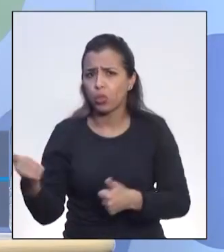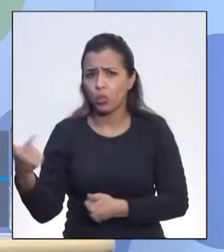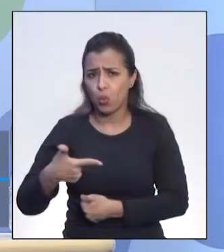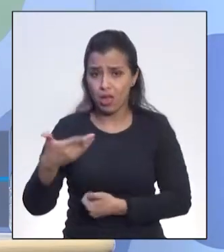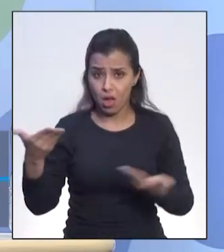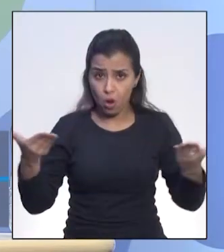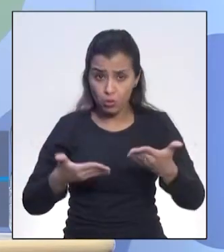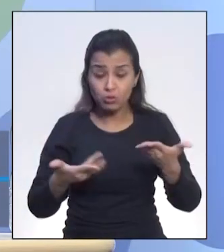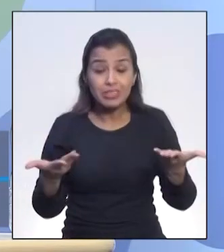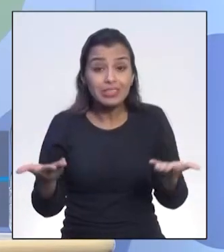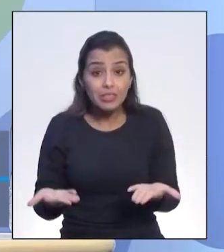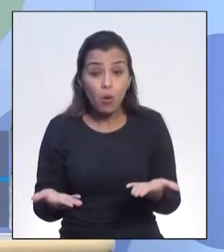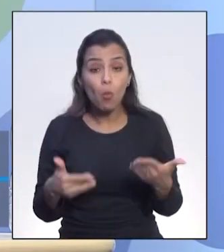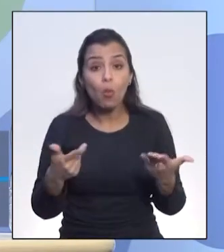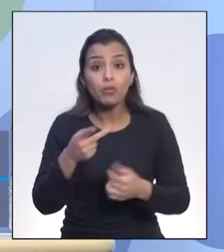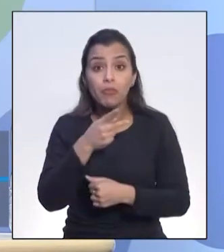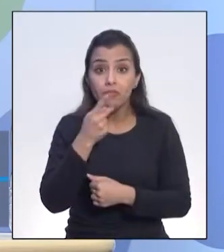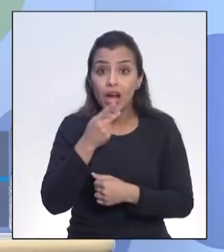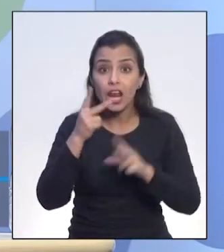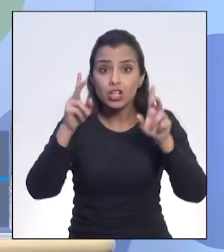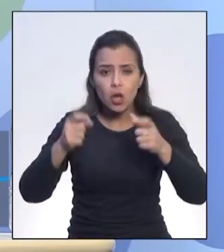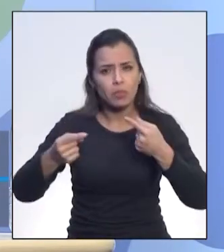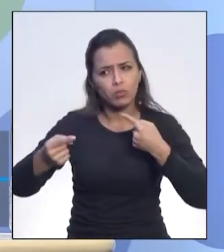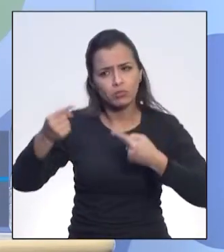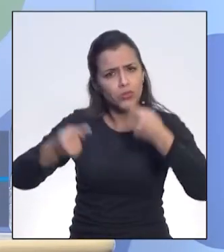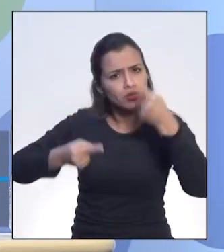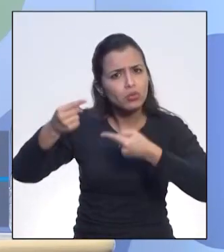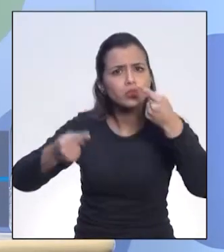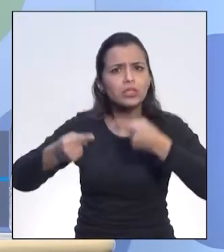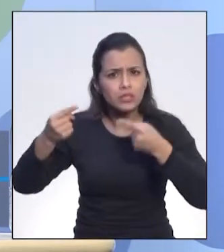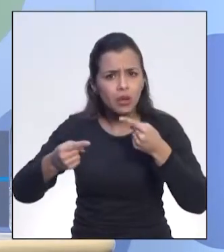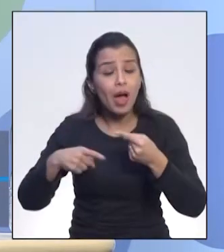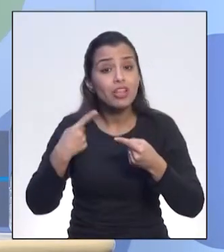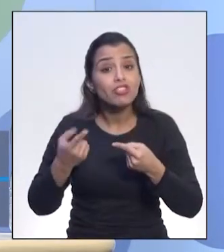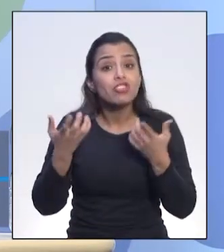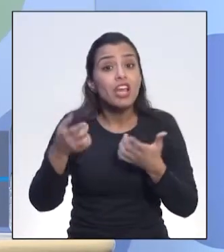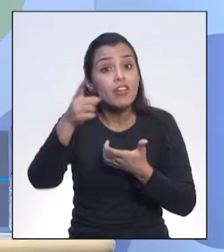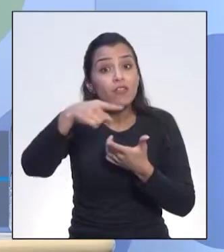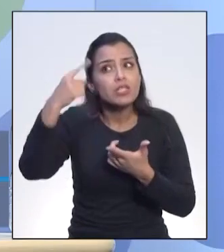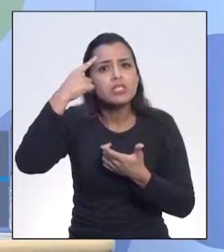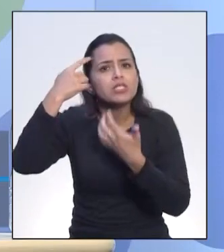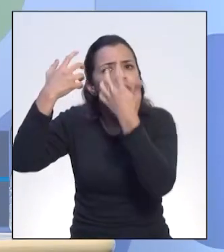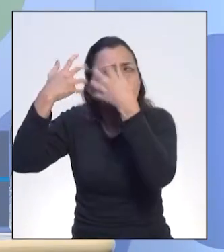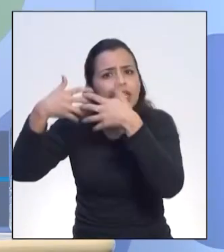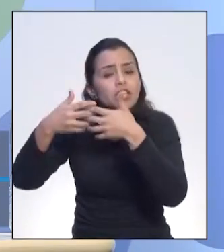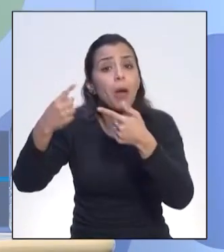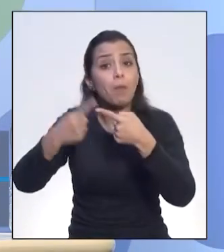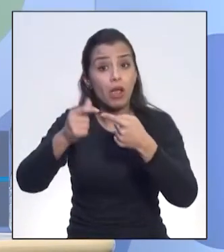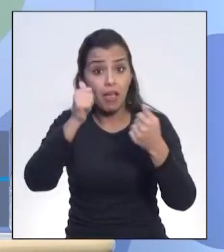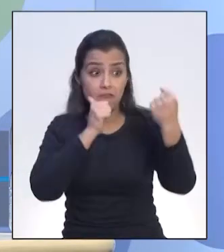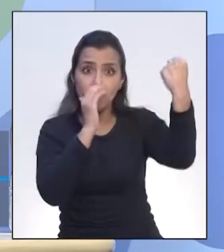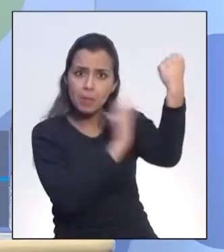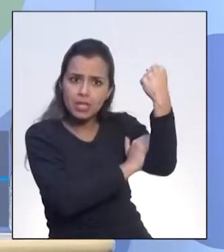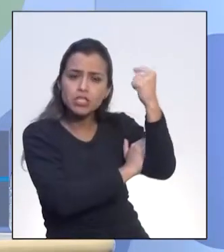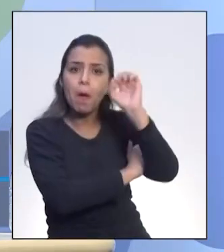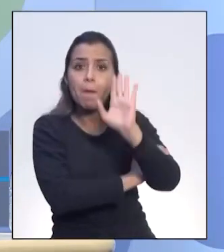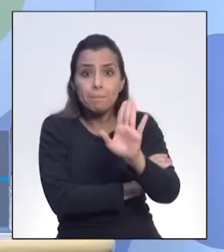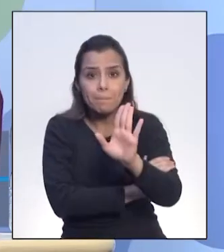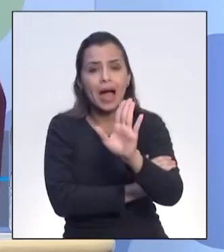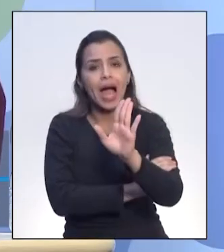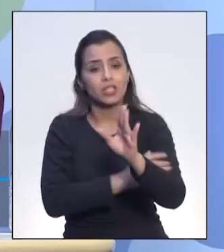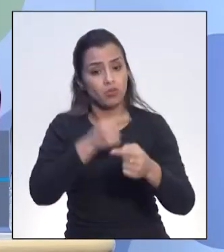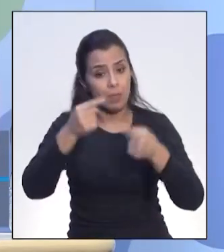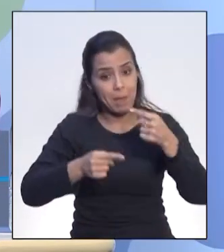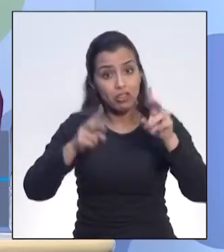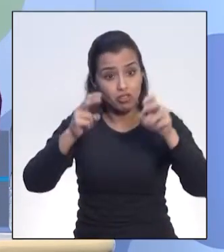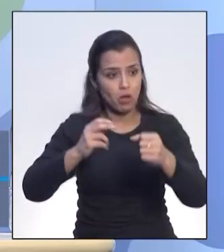Então, justamente, quando a gente traz essa discussão, a gente quer que vocês entendam, e a gente está falando sobre o feminismo, mas esse mesmo debate a gente teve no